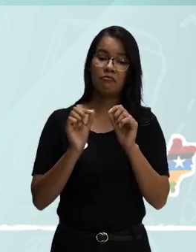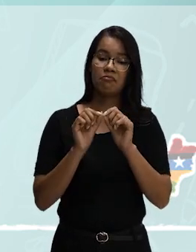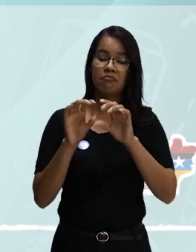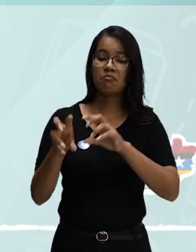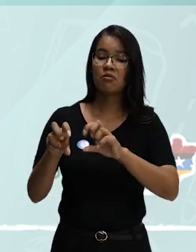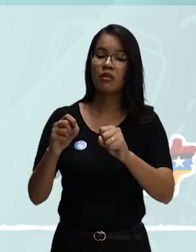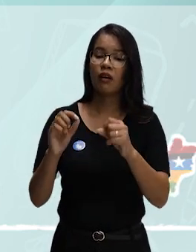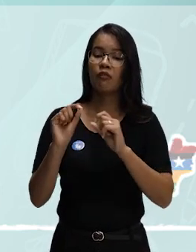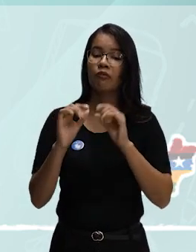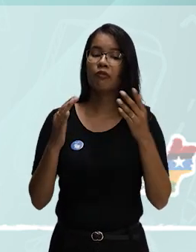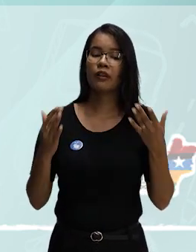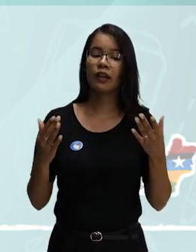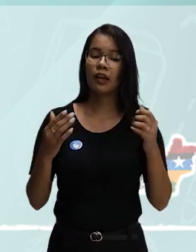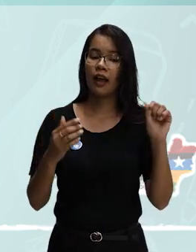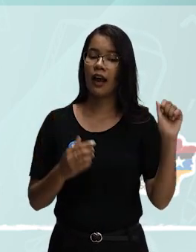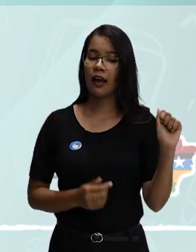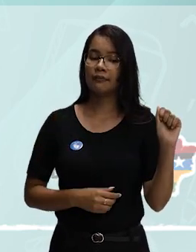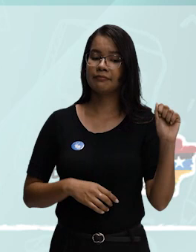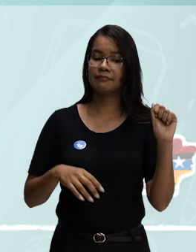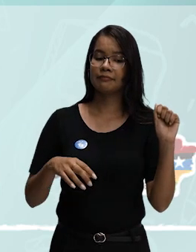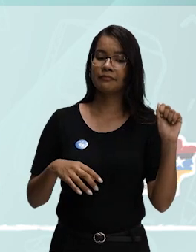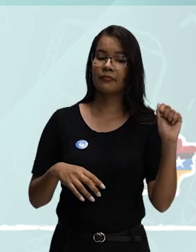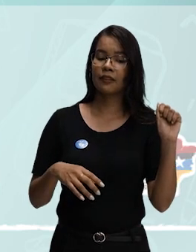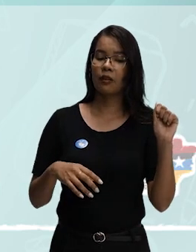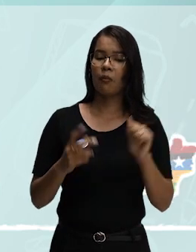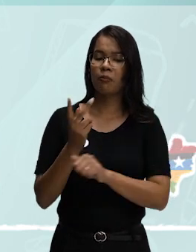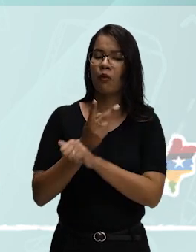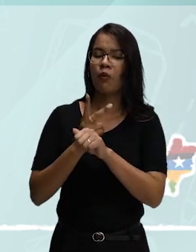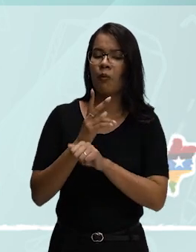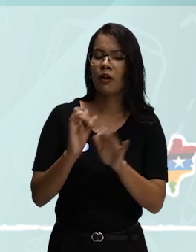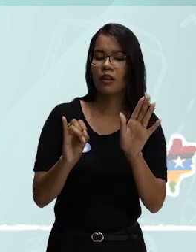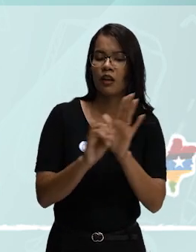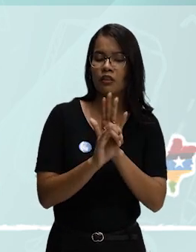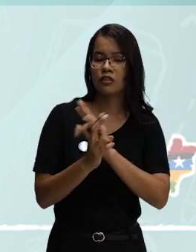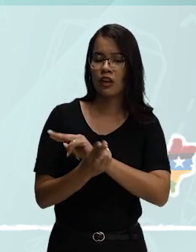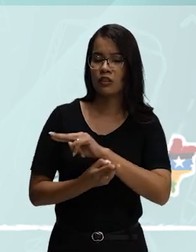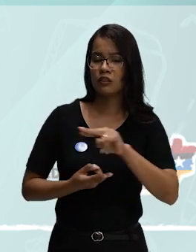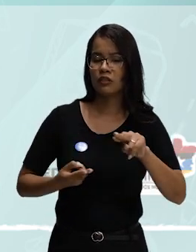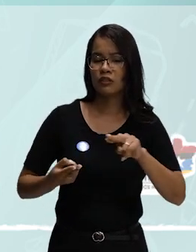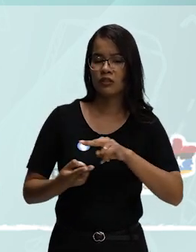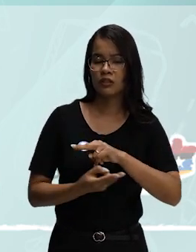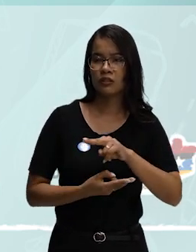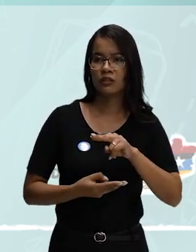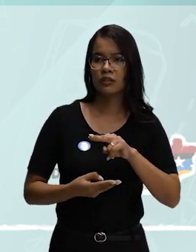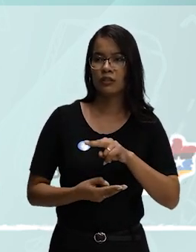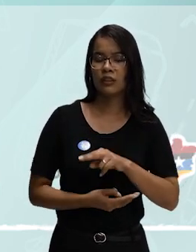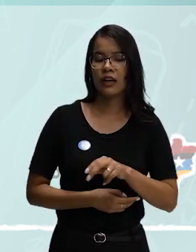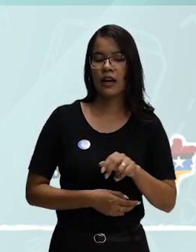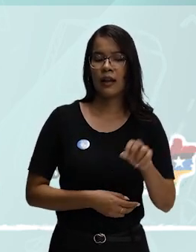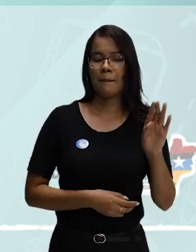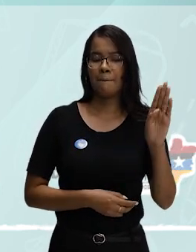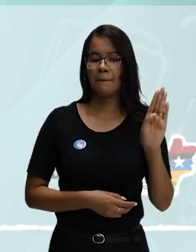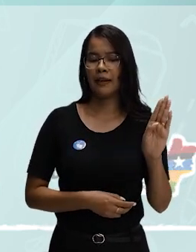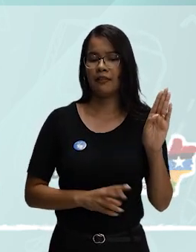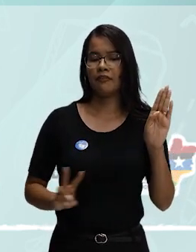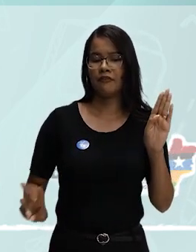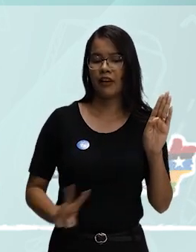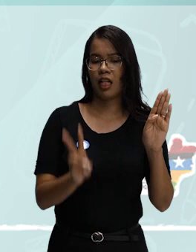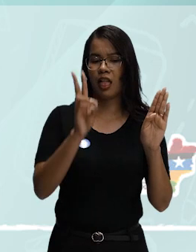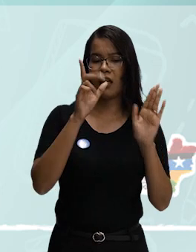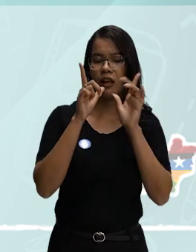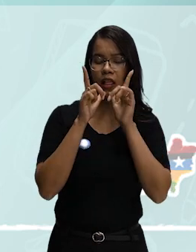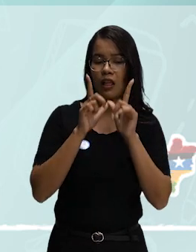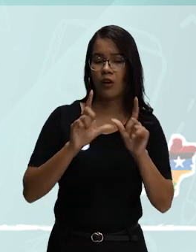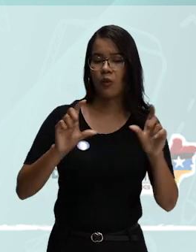de uma identidade universal. Acompanhe aí na tela. Letra B. Valorização da